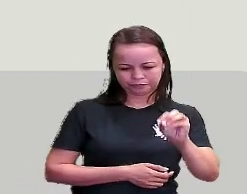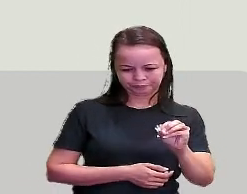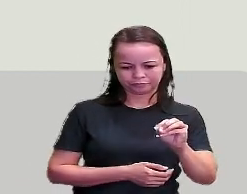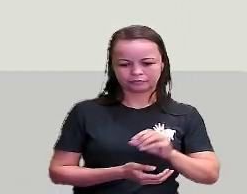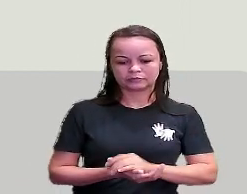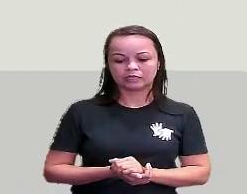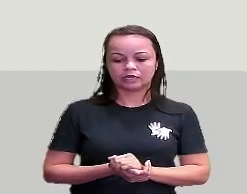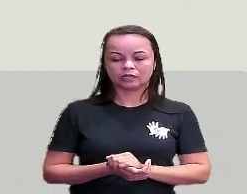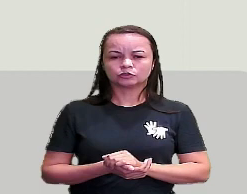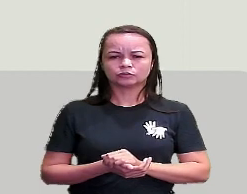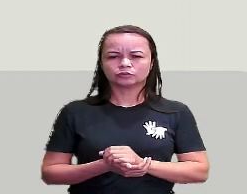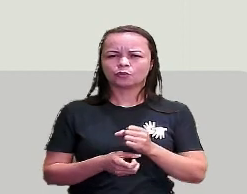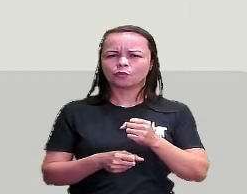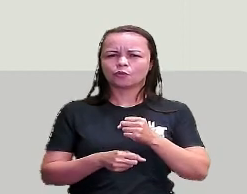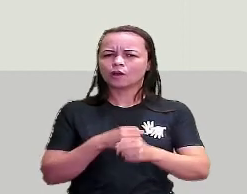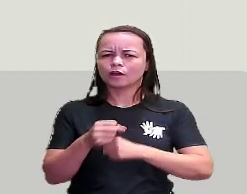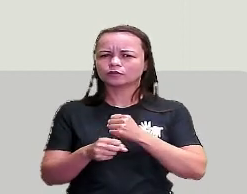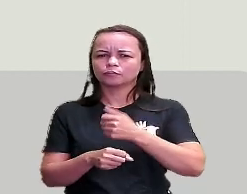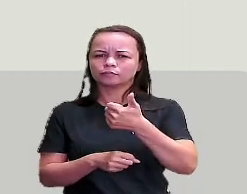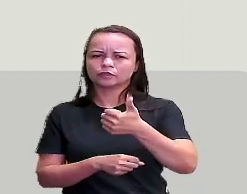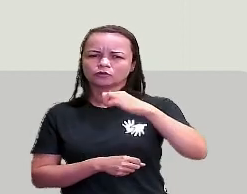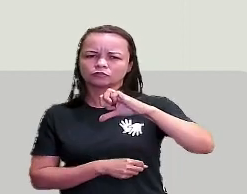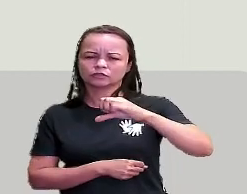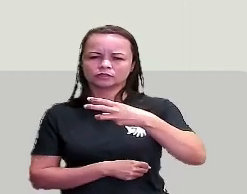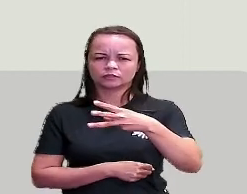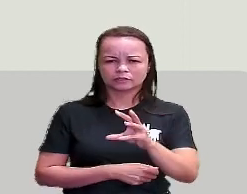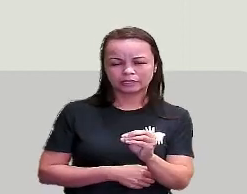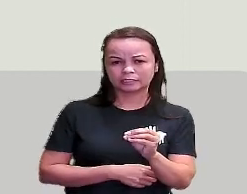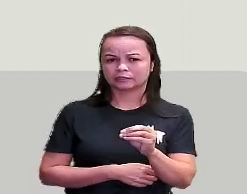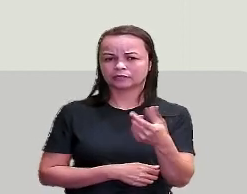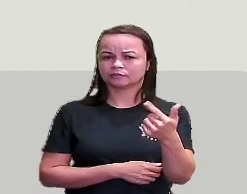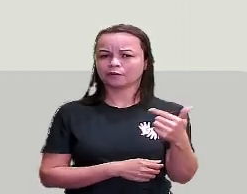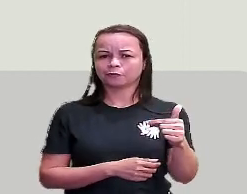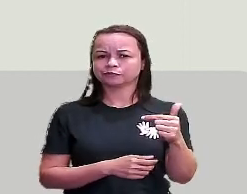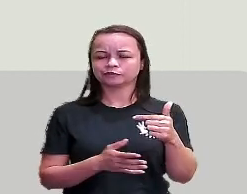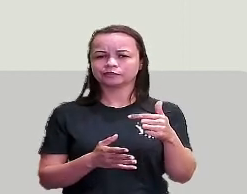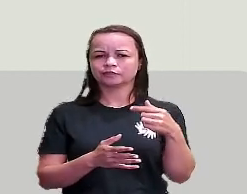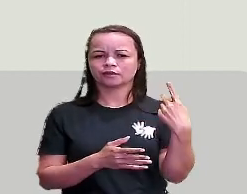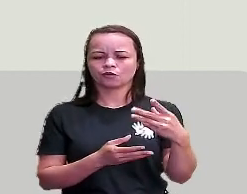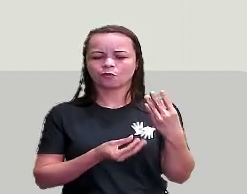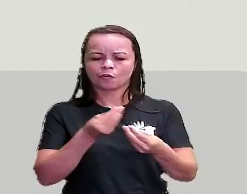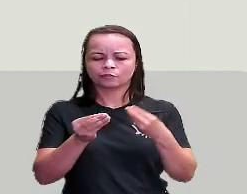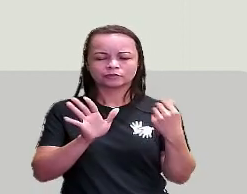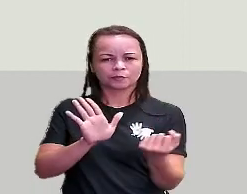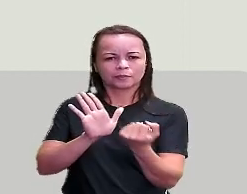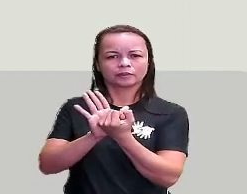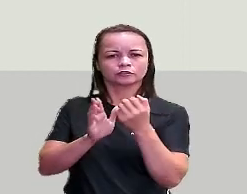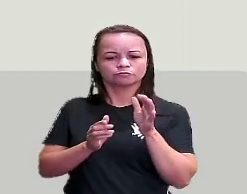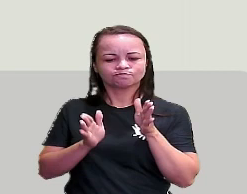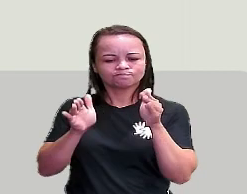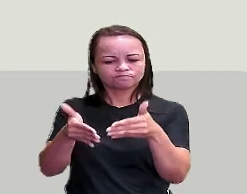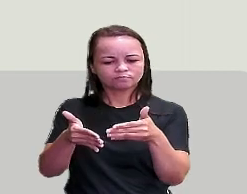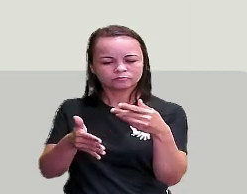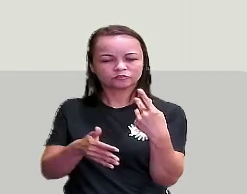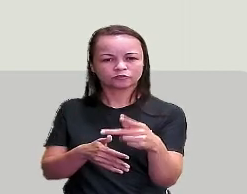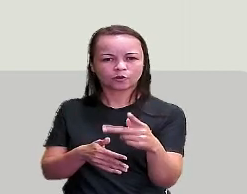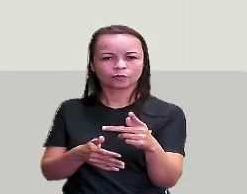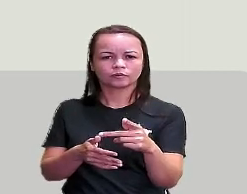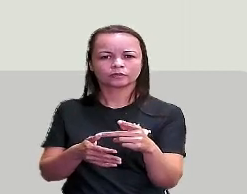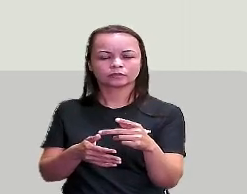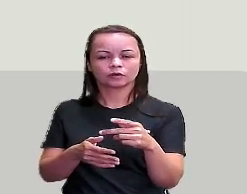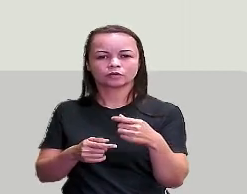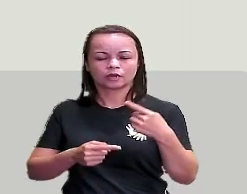1930, não se tinha políticas públicas direcionadas à preservação desse patrimônio. Então, após essas políticas,